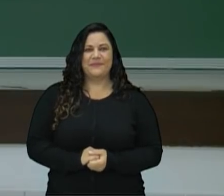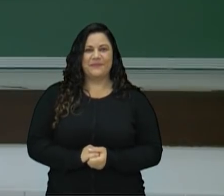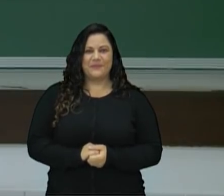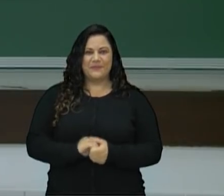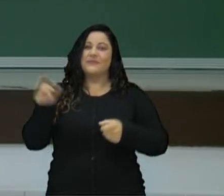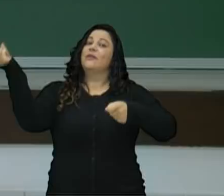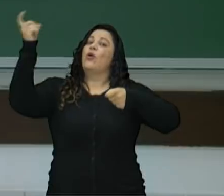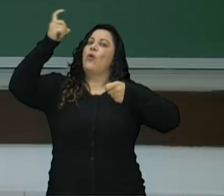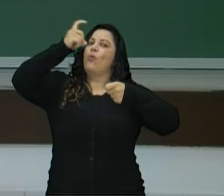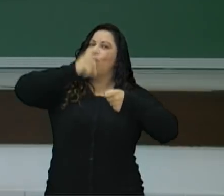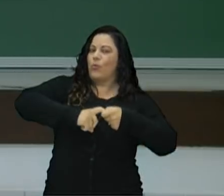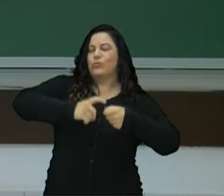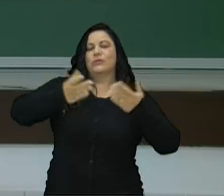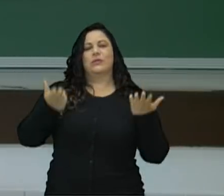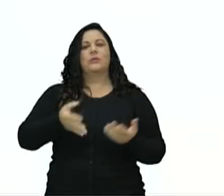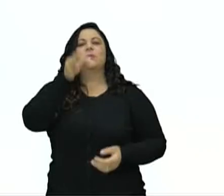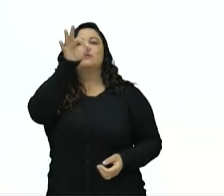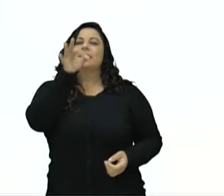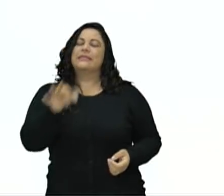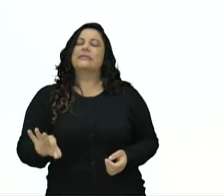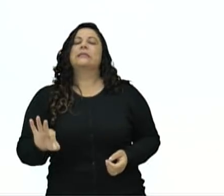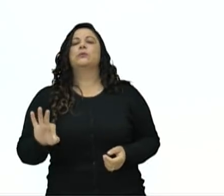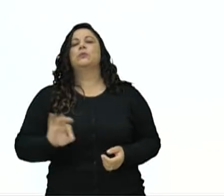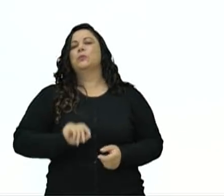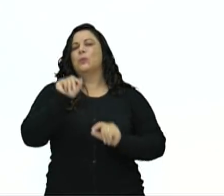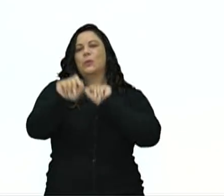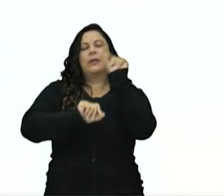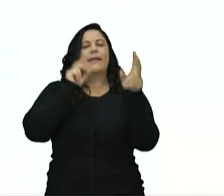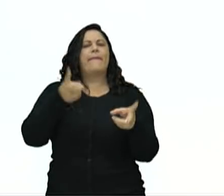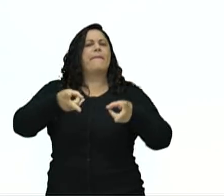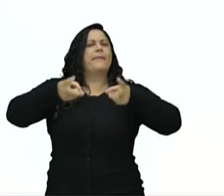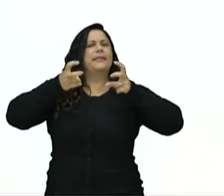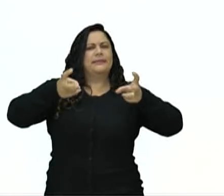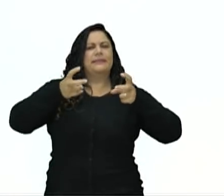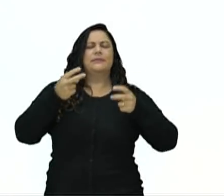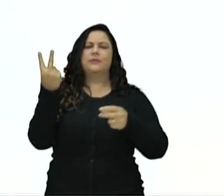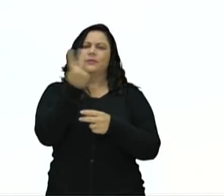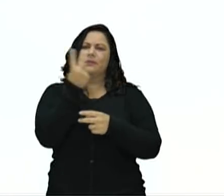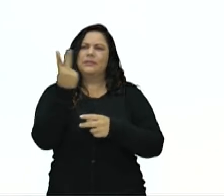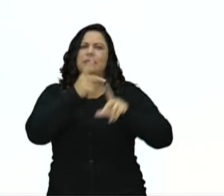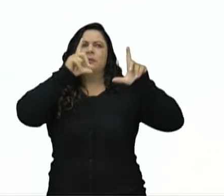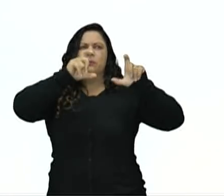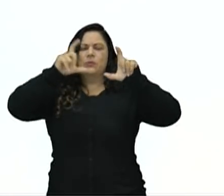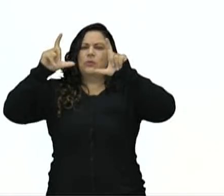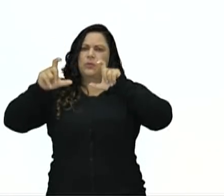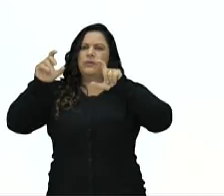Retornando então, o pessoal acertou. Quem percebeu o quê? Que a segunda foto foi feita em outubro de